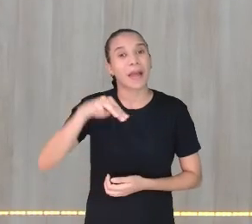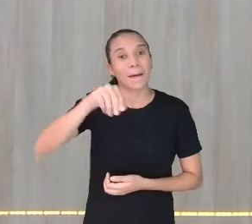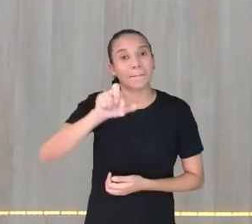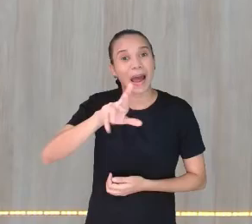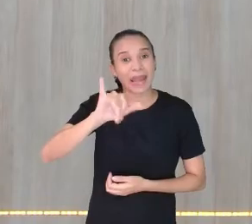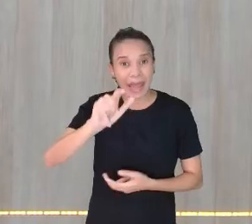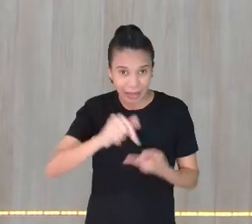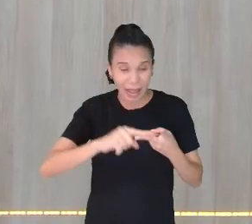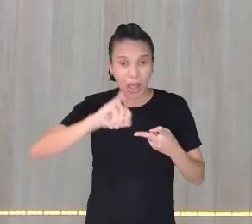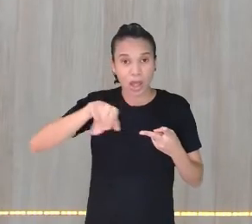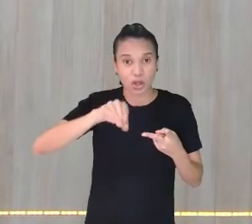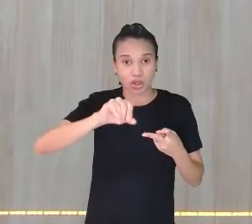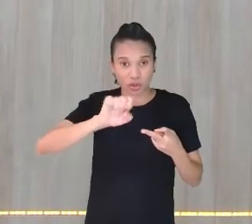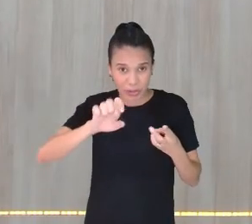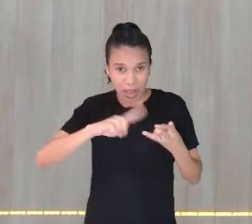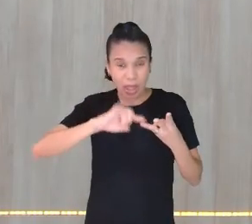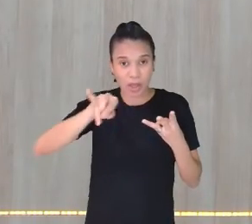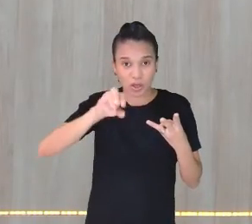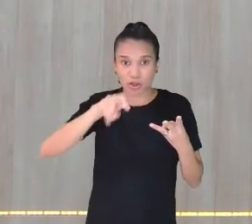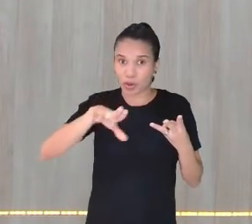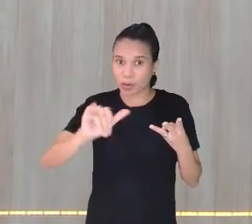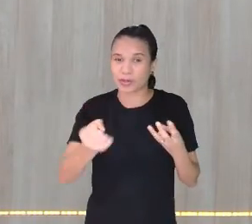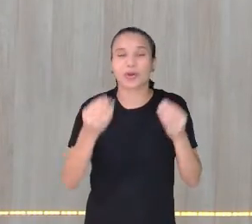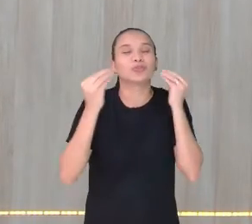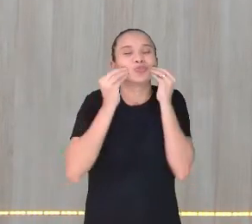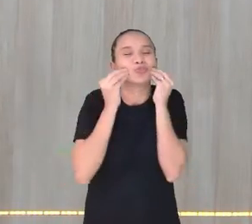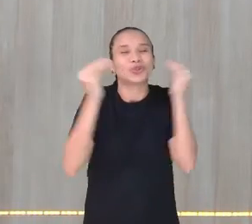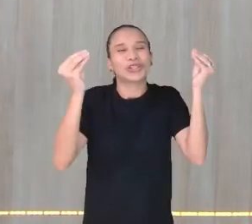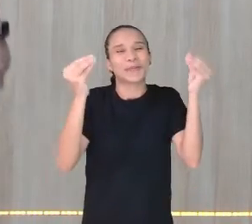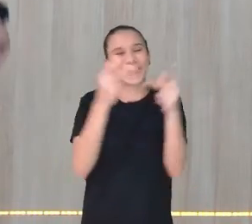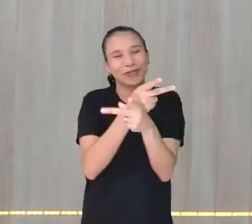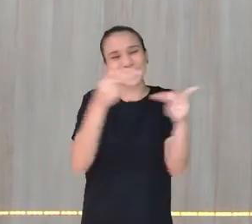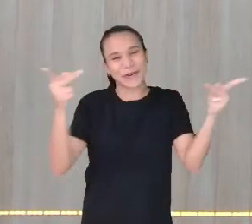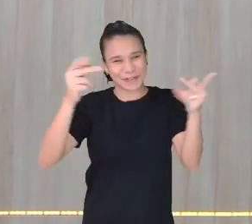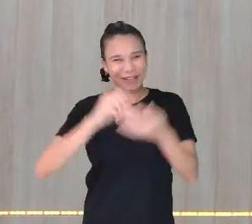Mariana, José e Jonas, né, professora? Aham. Um cheiro no seu